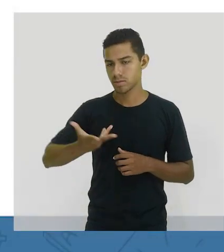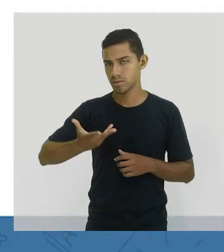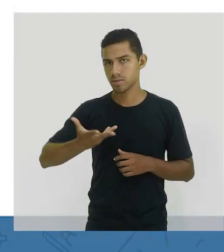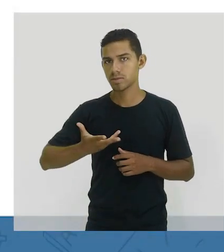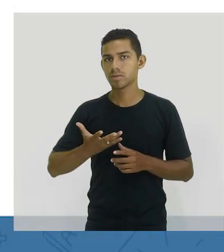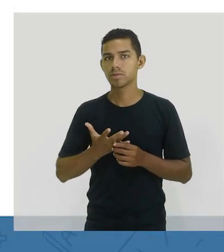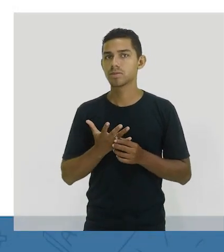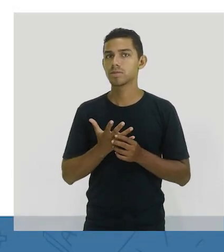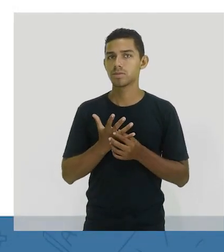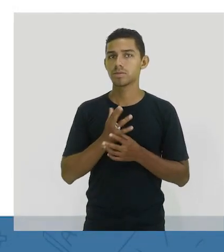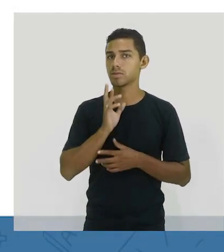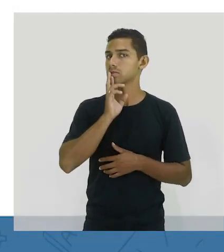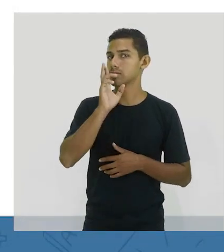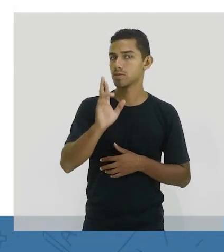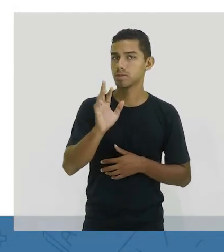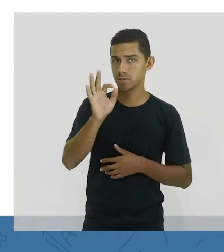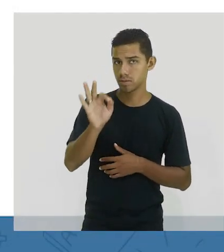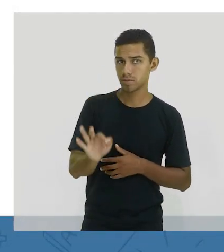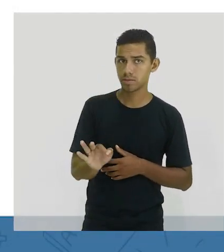Então a resposta,